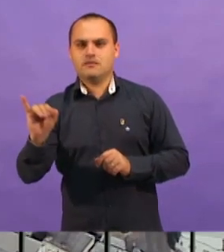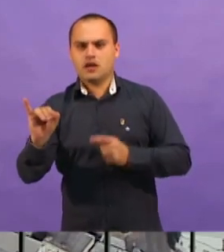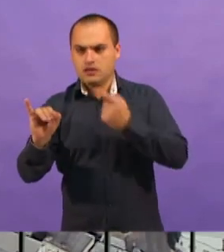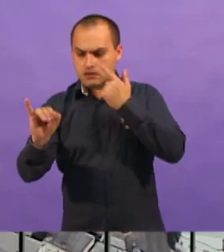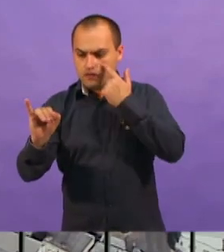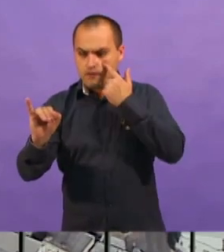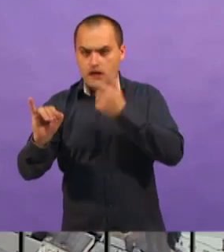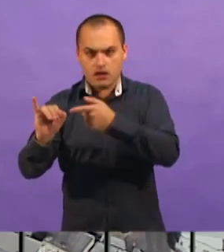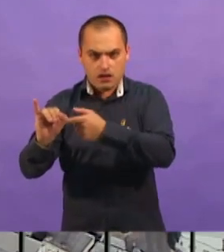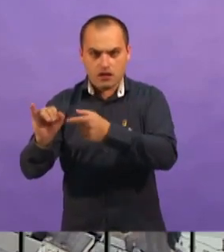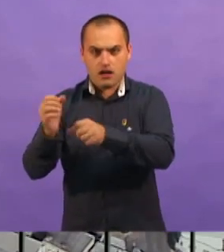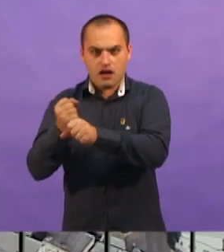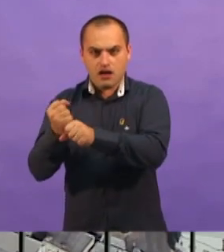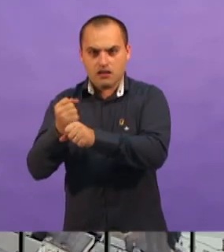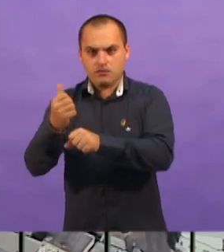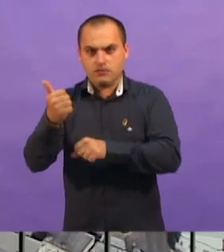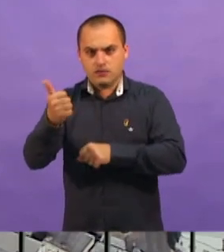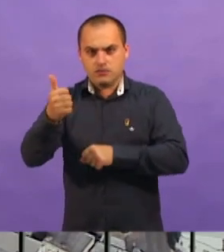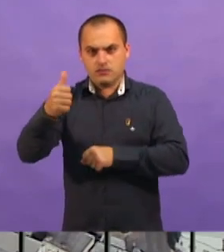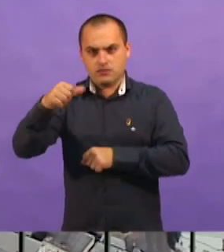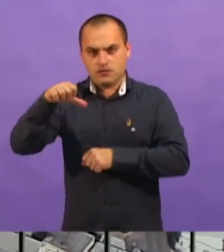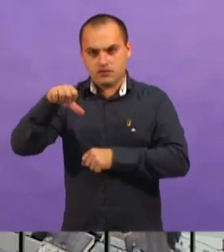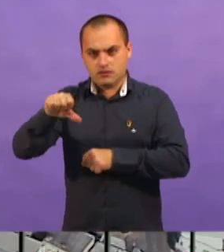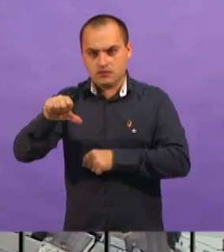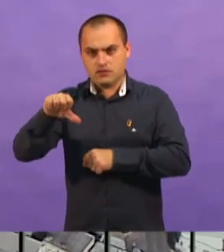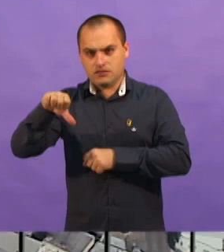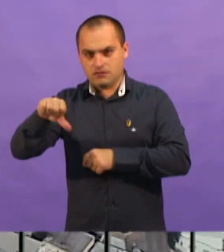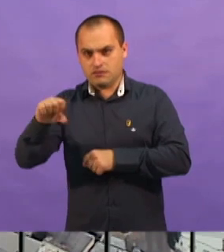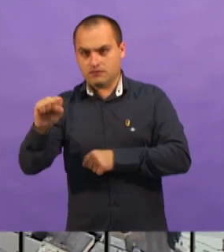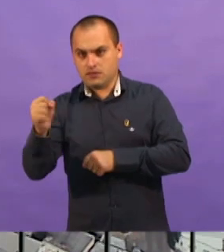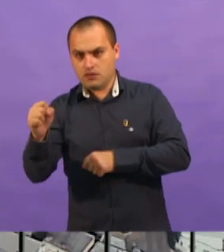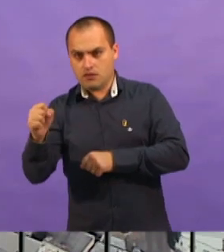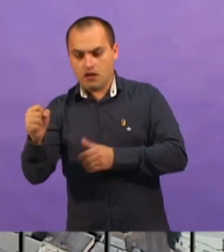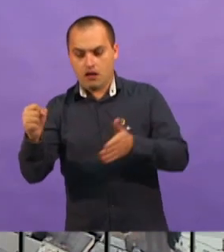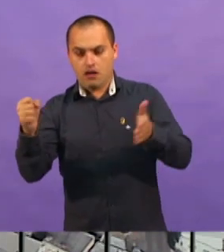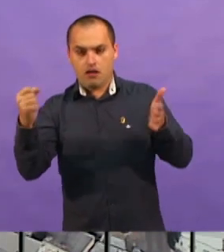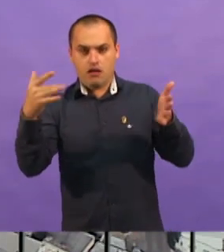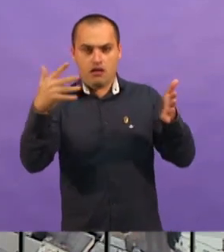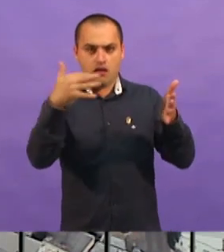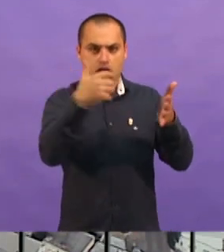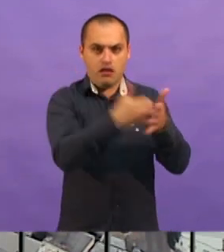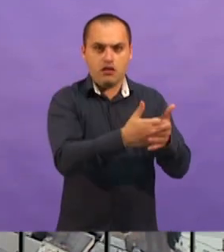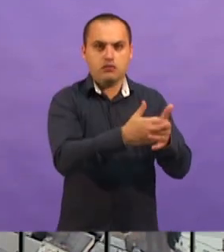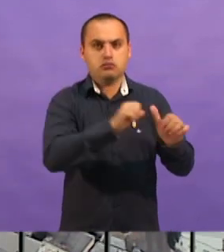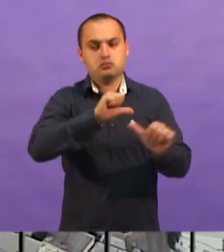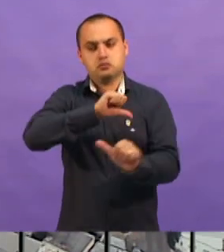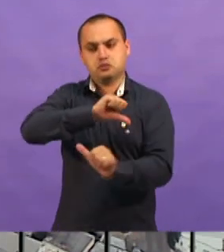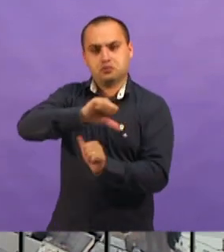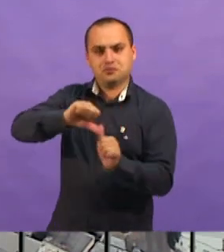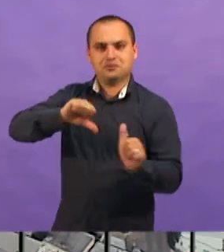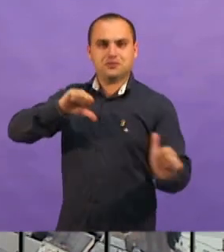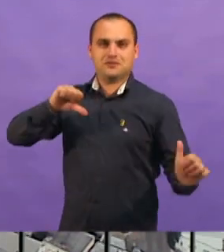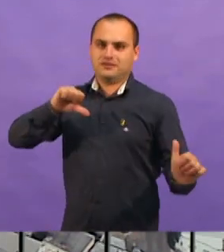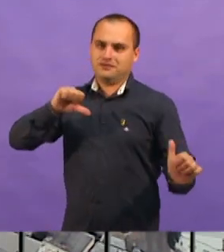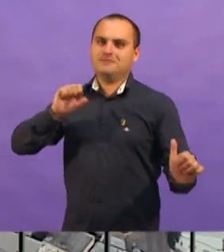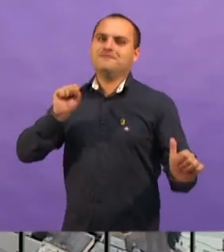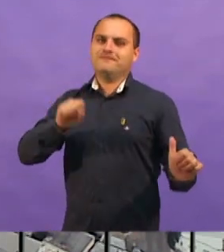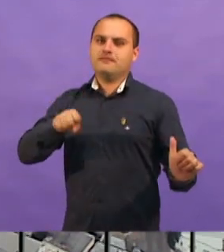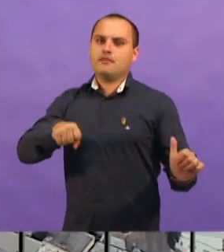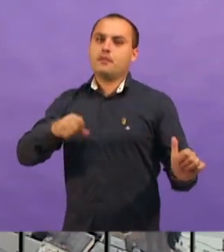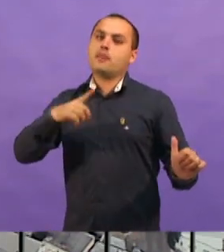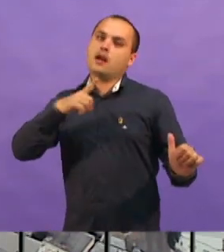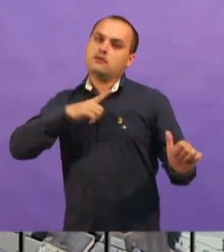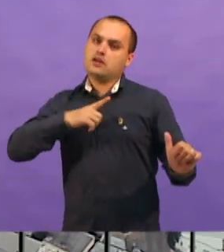98 e daquilo que se seguiu, ele muda completamente, né? Nós retomamos o título e o